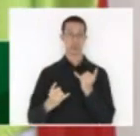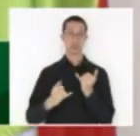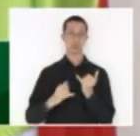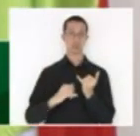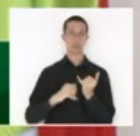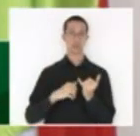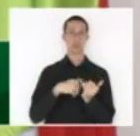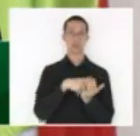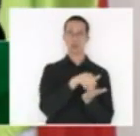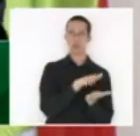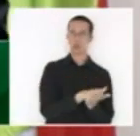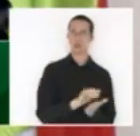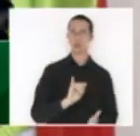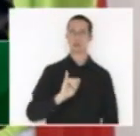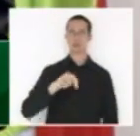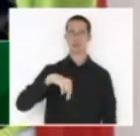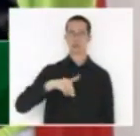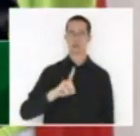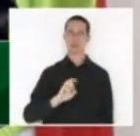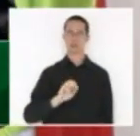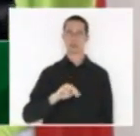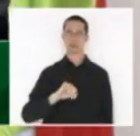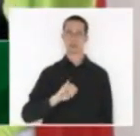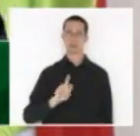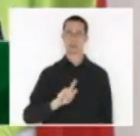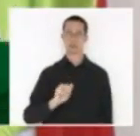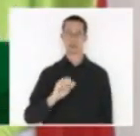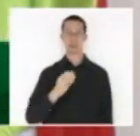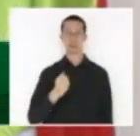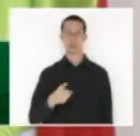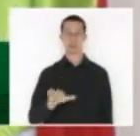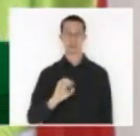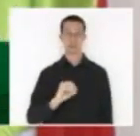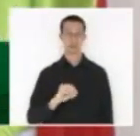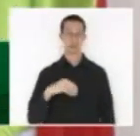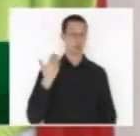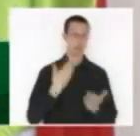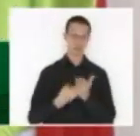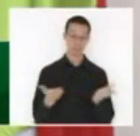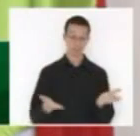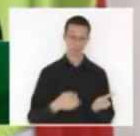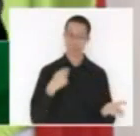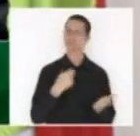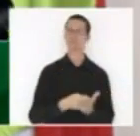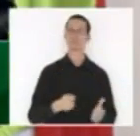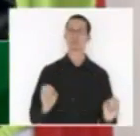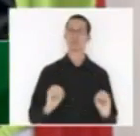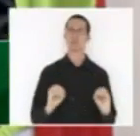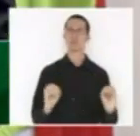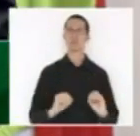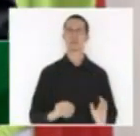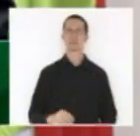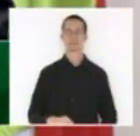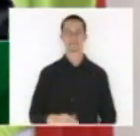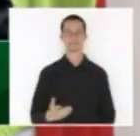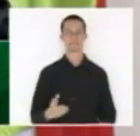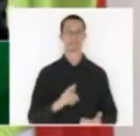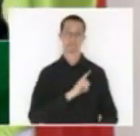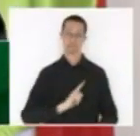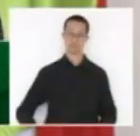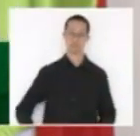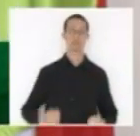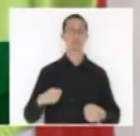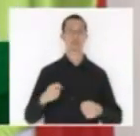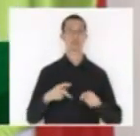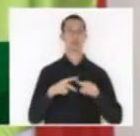trabalho policial e até hoje não foi pago. E o governo tem que corrigir essa distorção. E